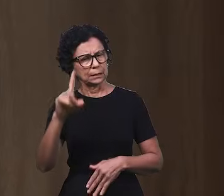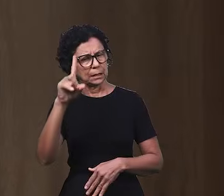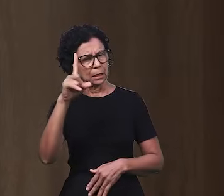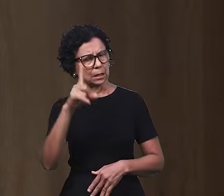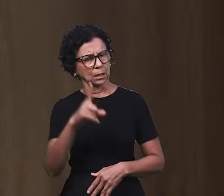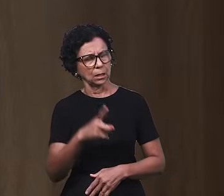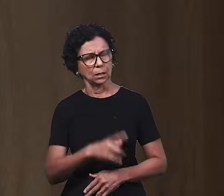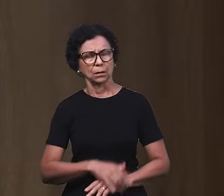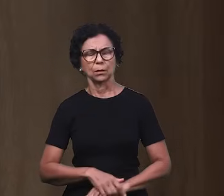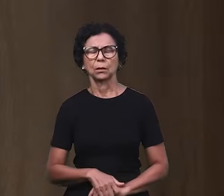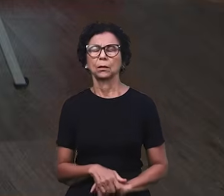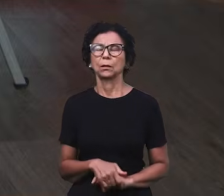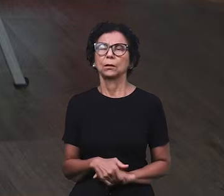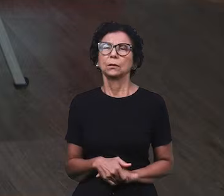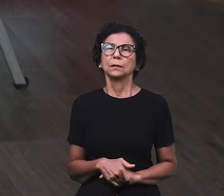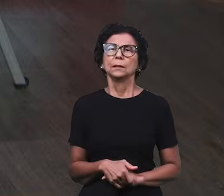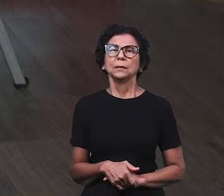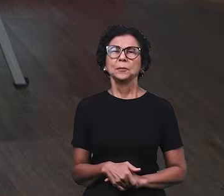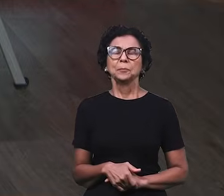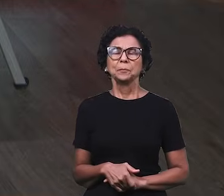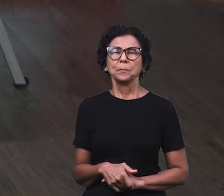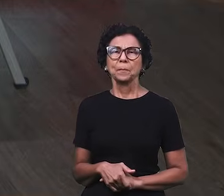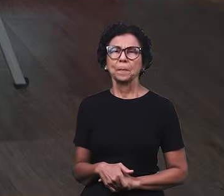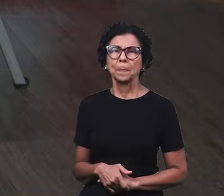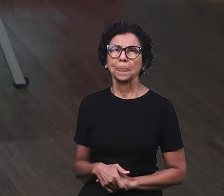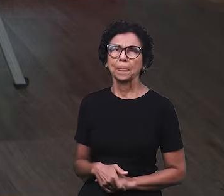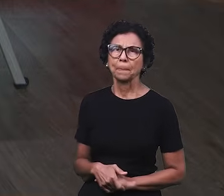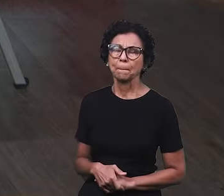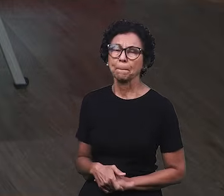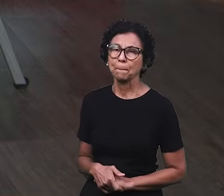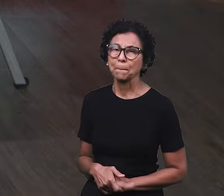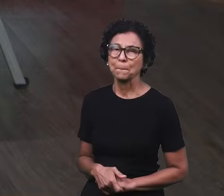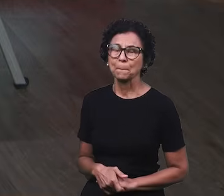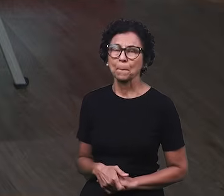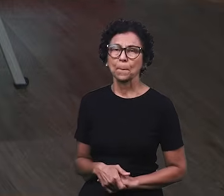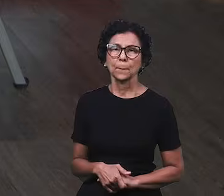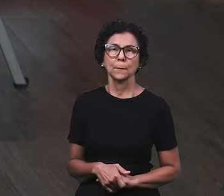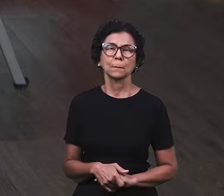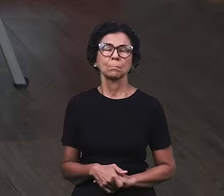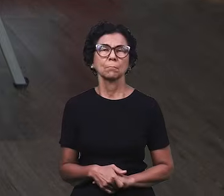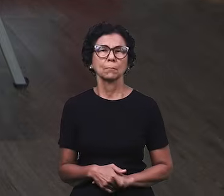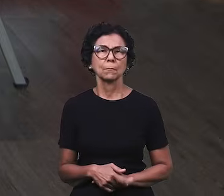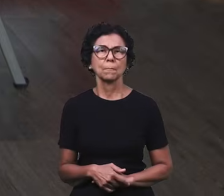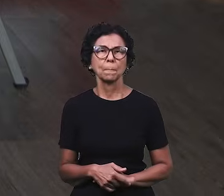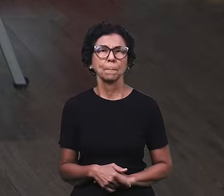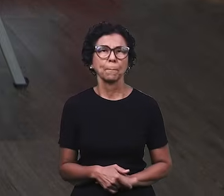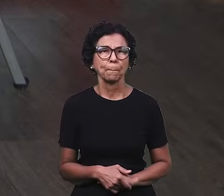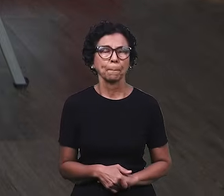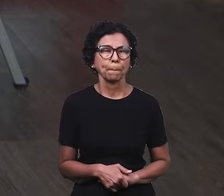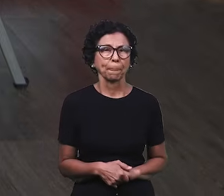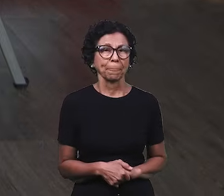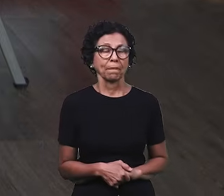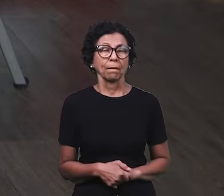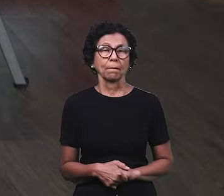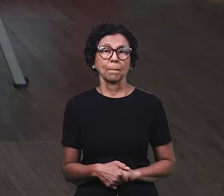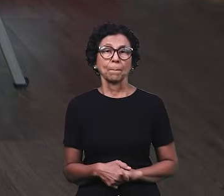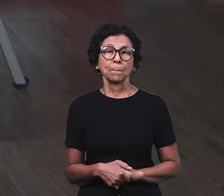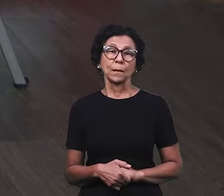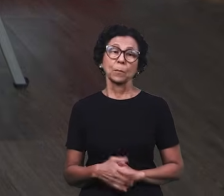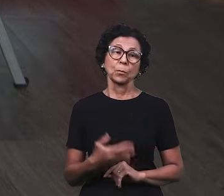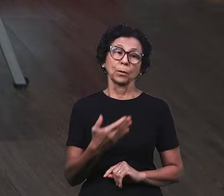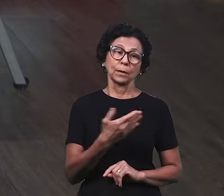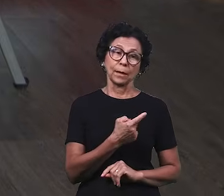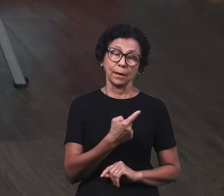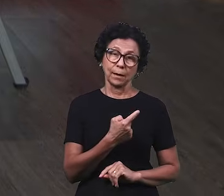né? Ele era um rei e cujo título lhe havia sido outorgado pelo Senado